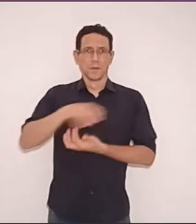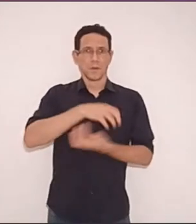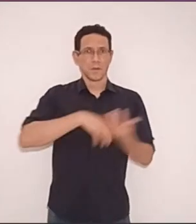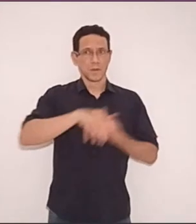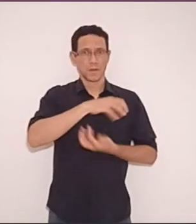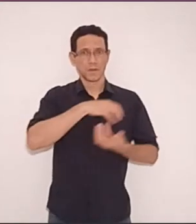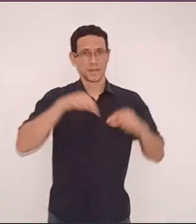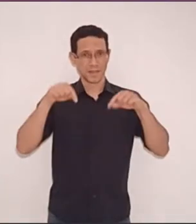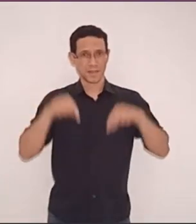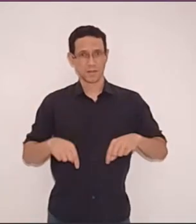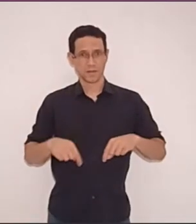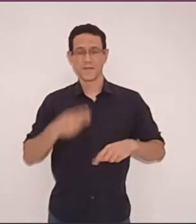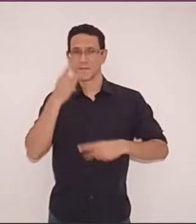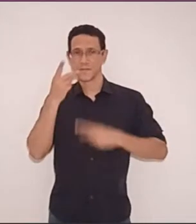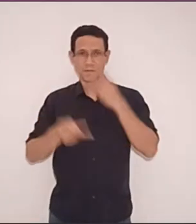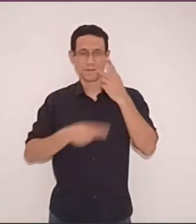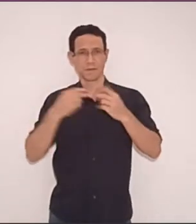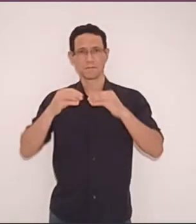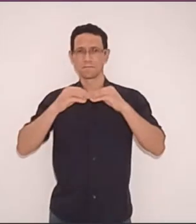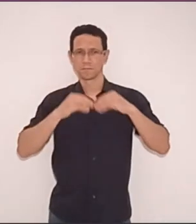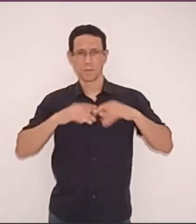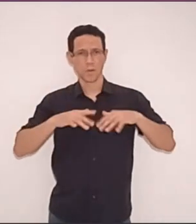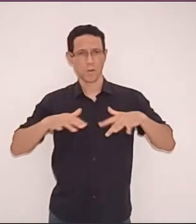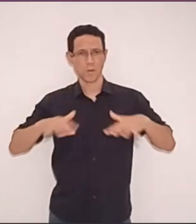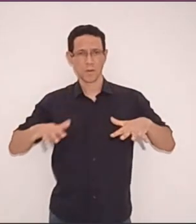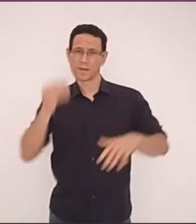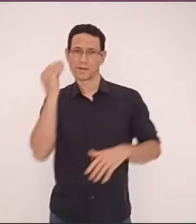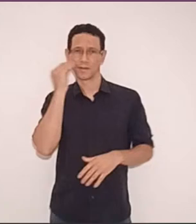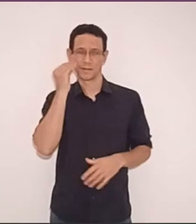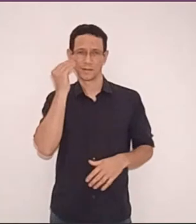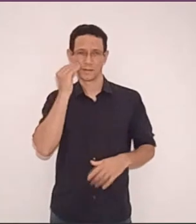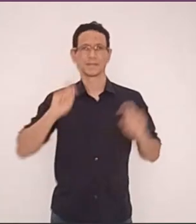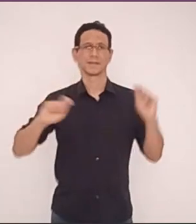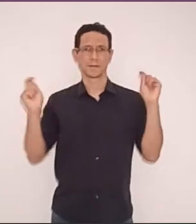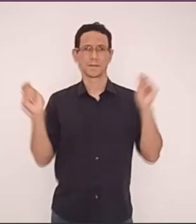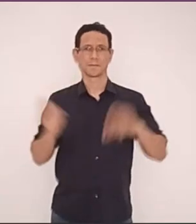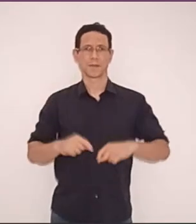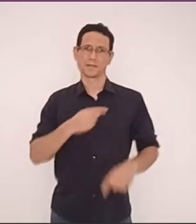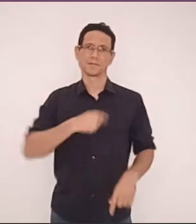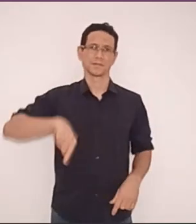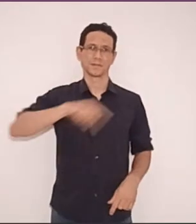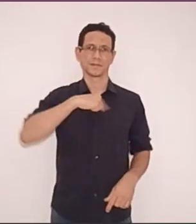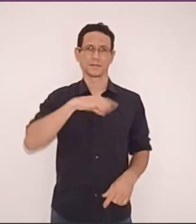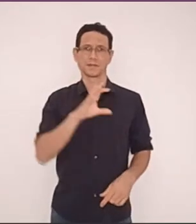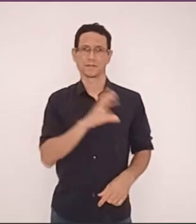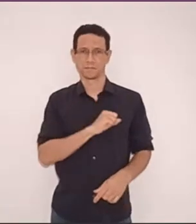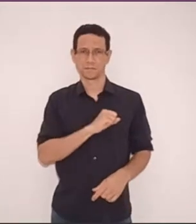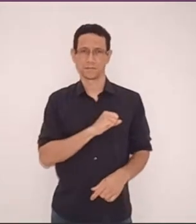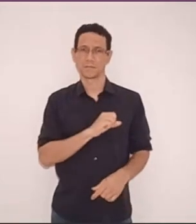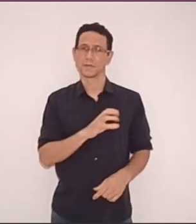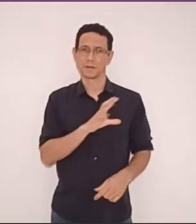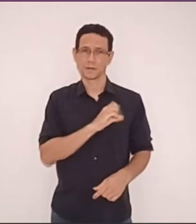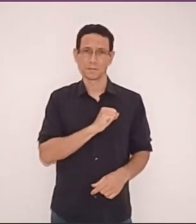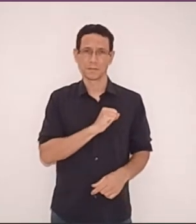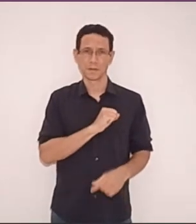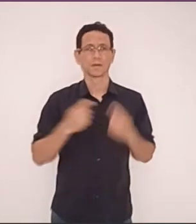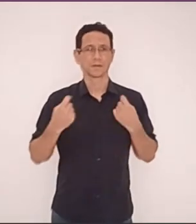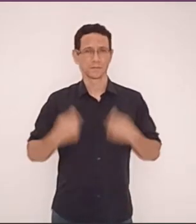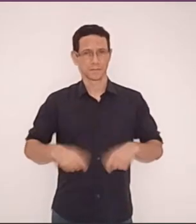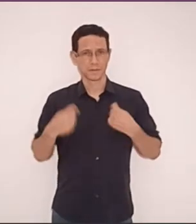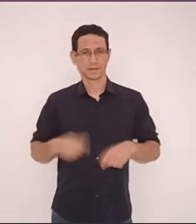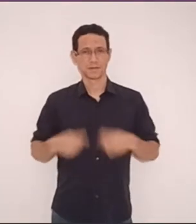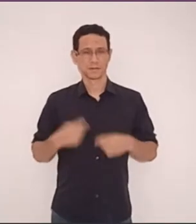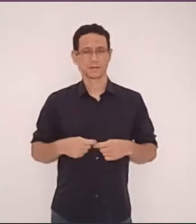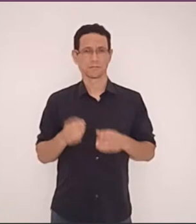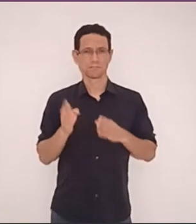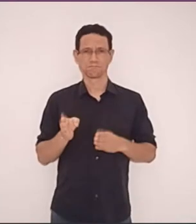neste momento a gente não deixe na nossa capacidade de amar para gente amar a gente tem que